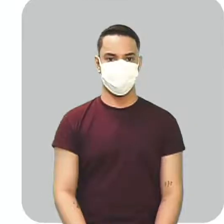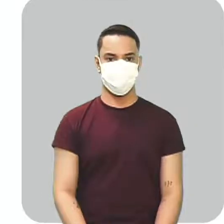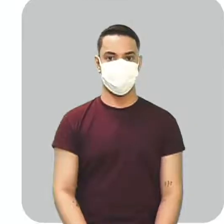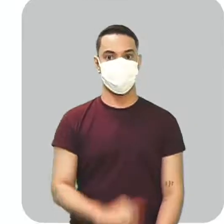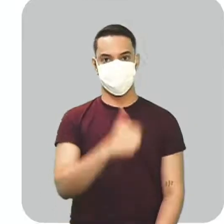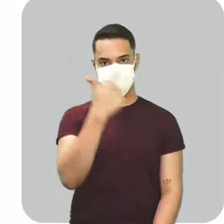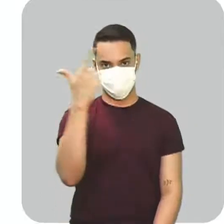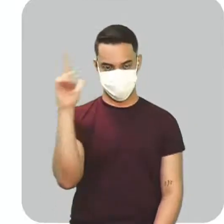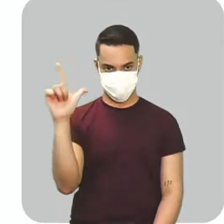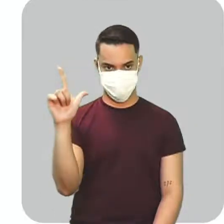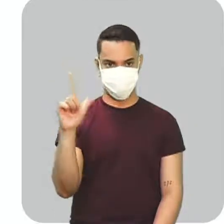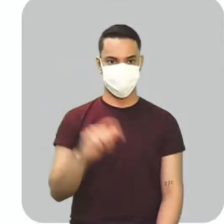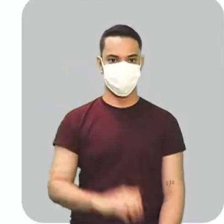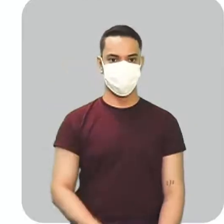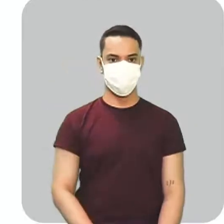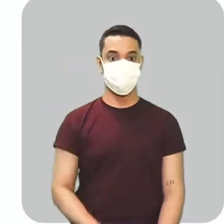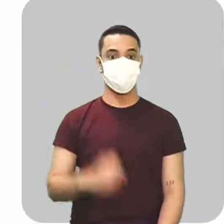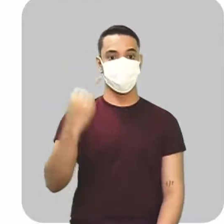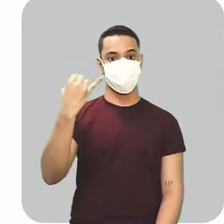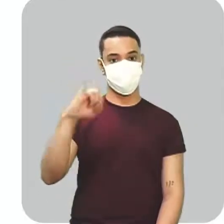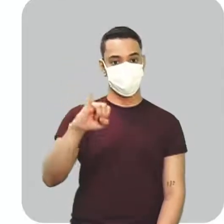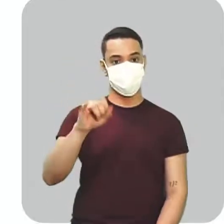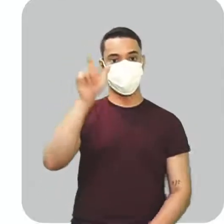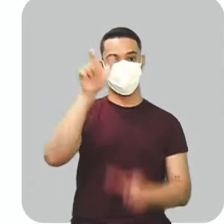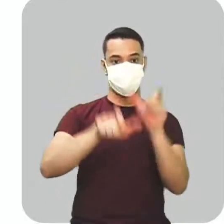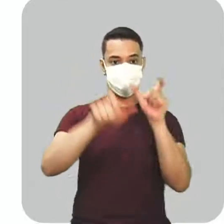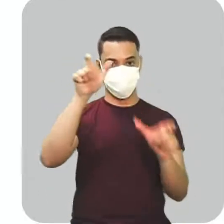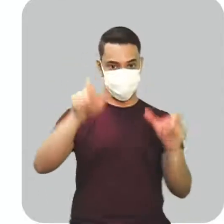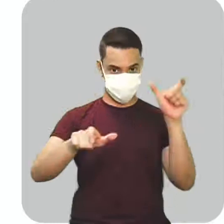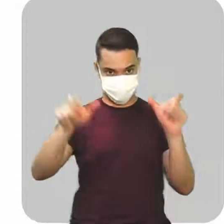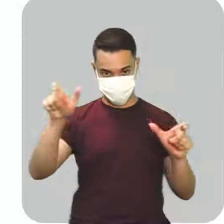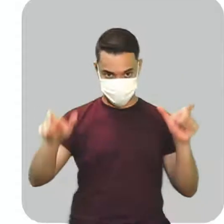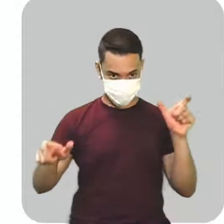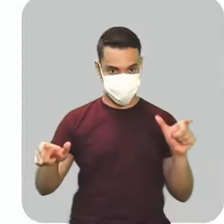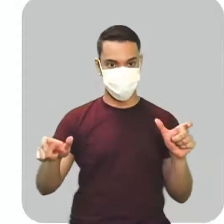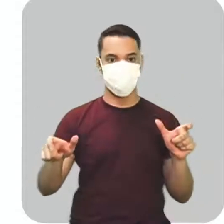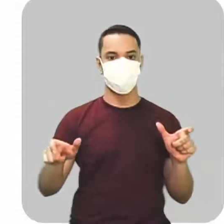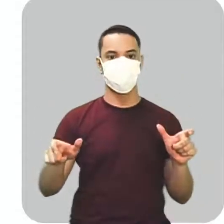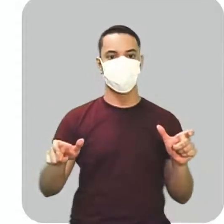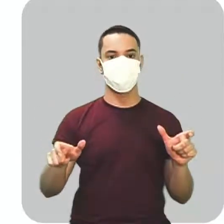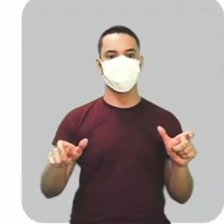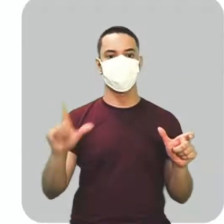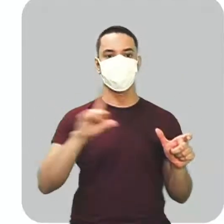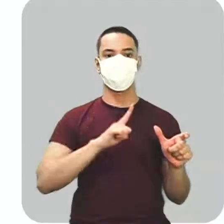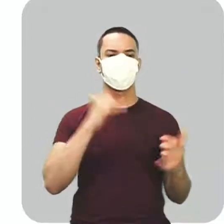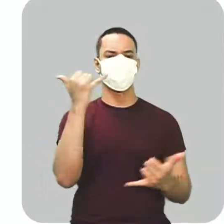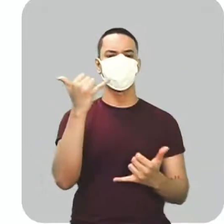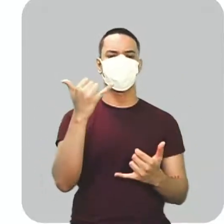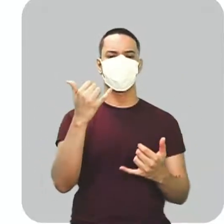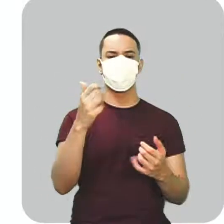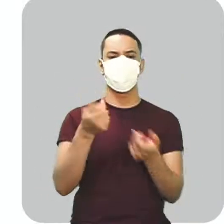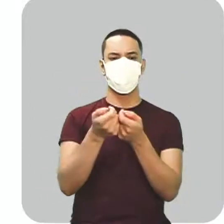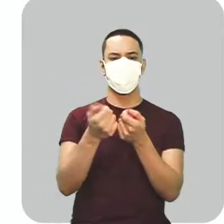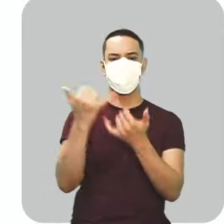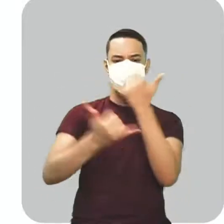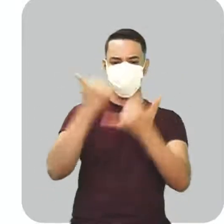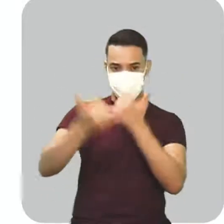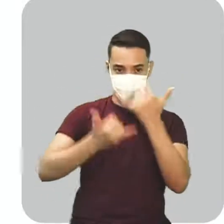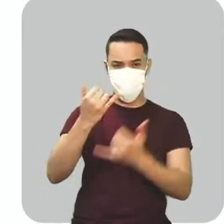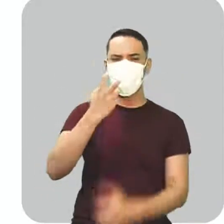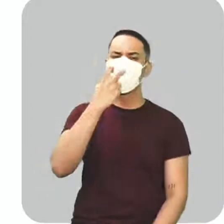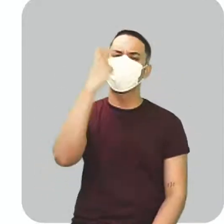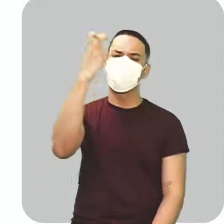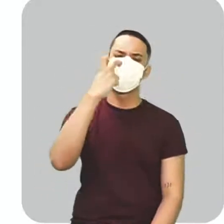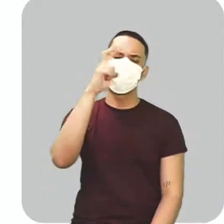Outra aqui. Se as pessoas passam o jogo gritando seu nome,